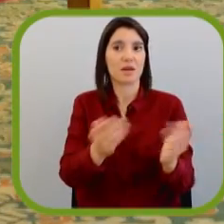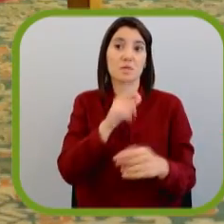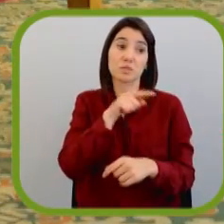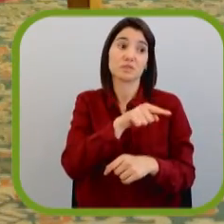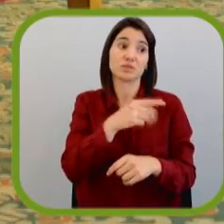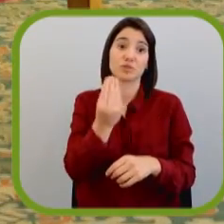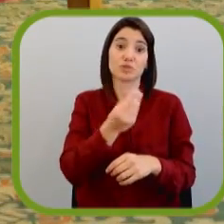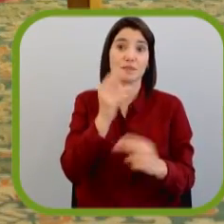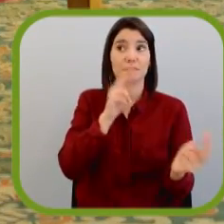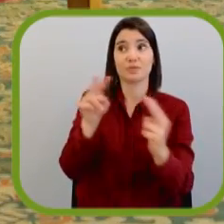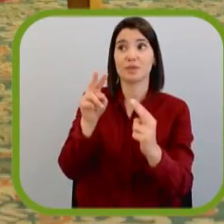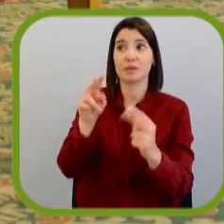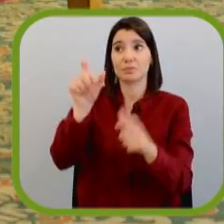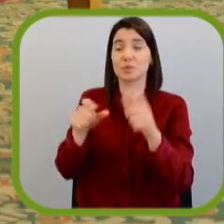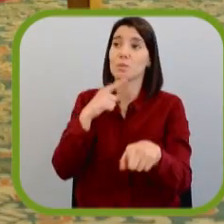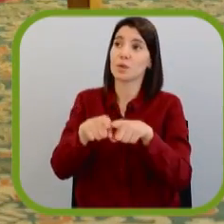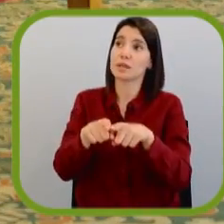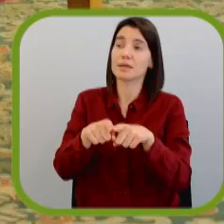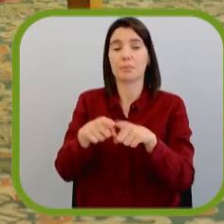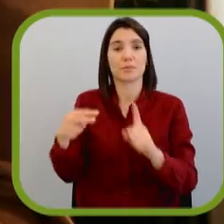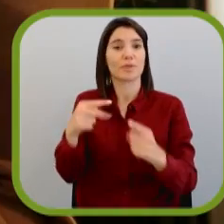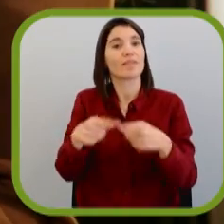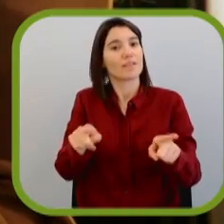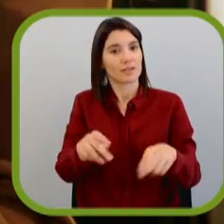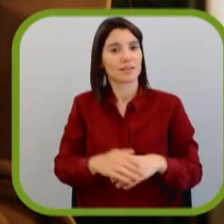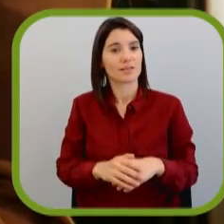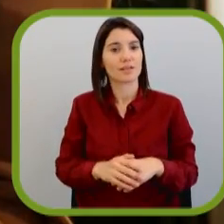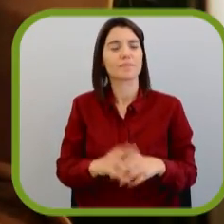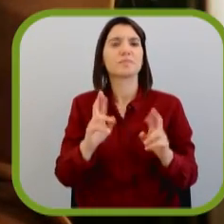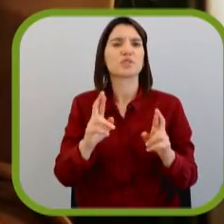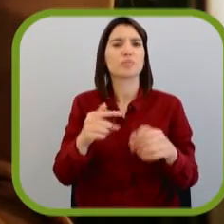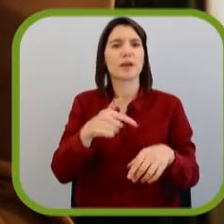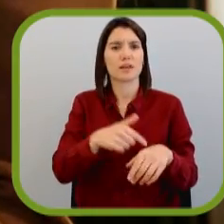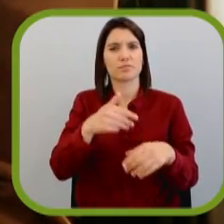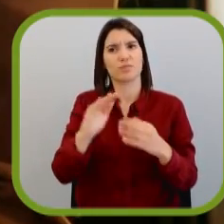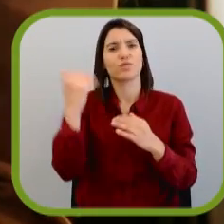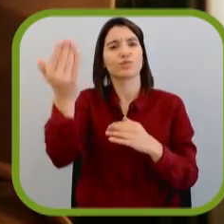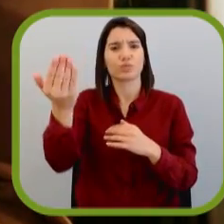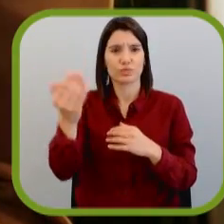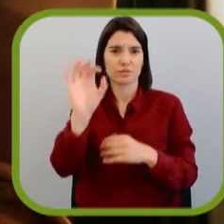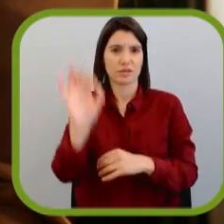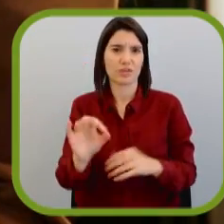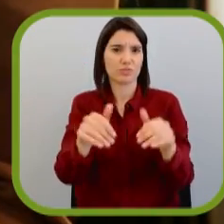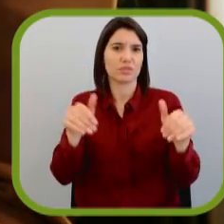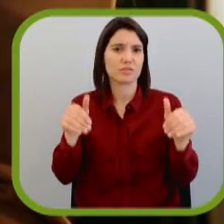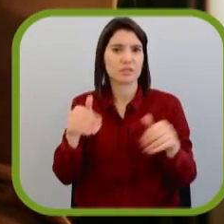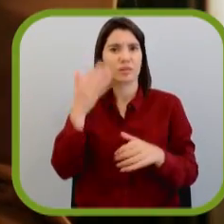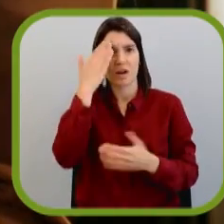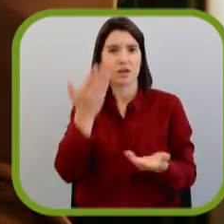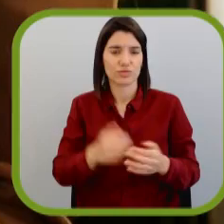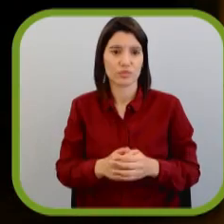faz com que se calhar os jovens olhem para os políticos de outra maneira. A longo prazo, o que é que se espera relativamente aos dados da taxa